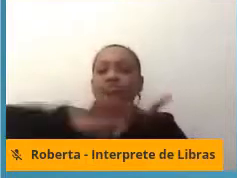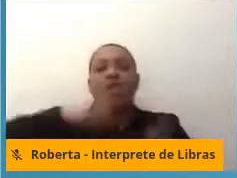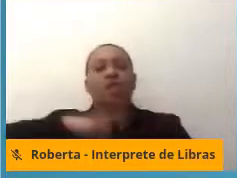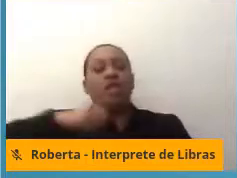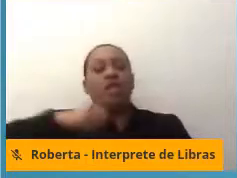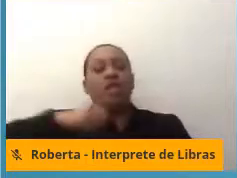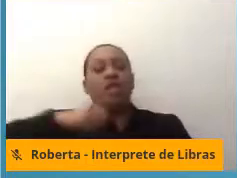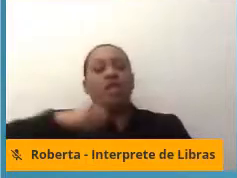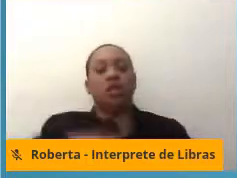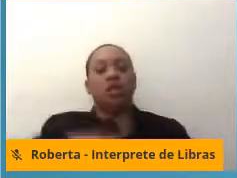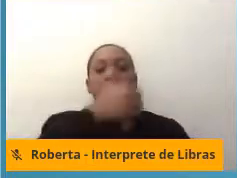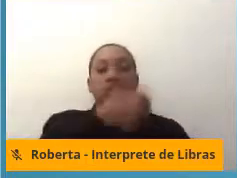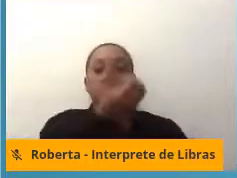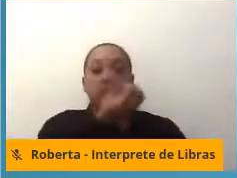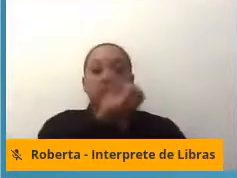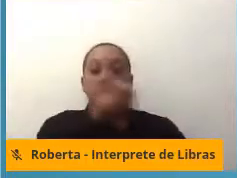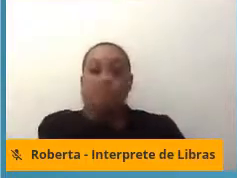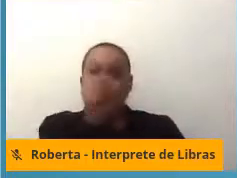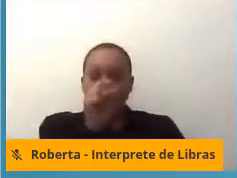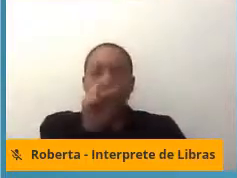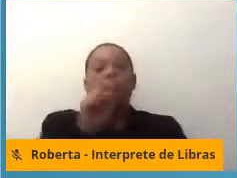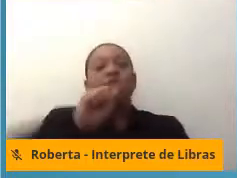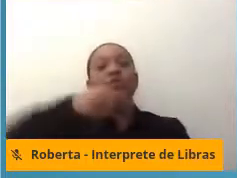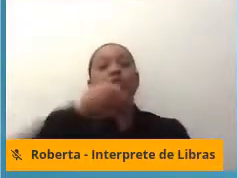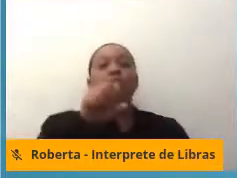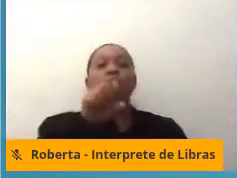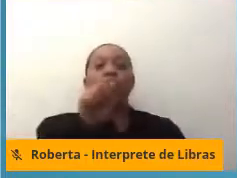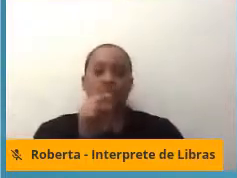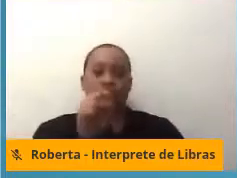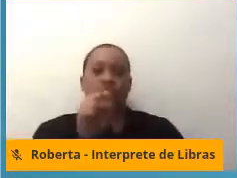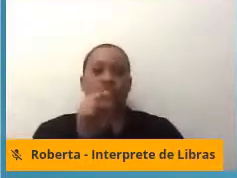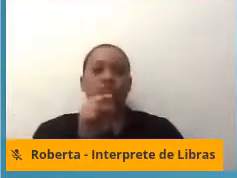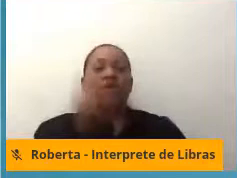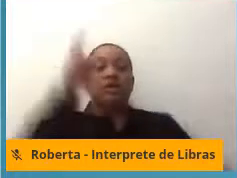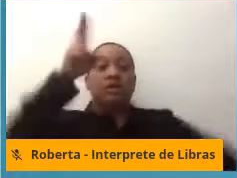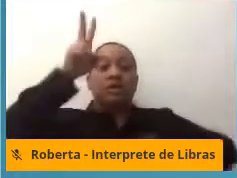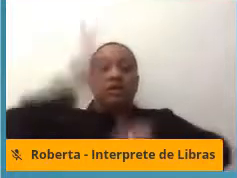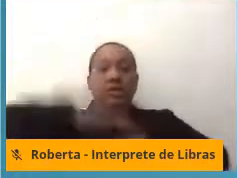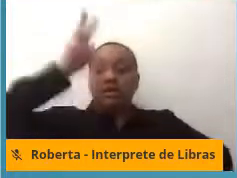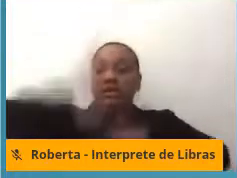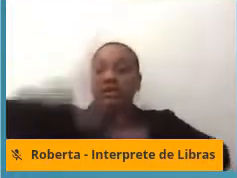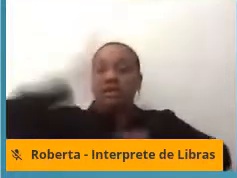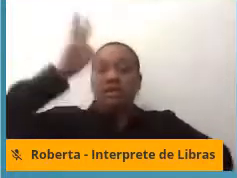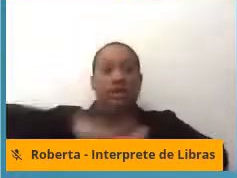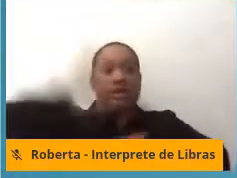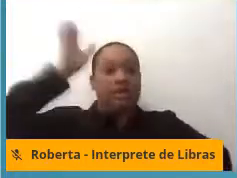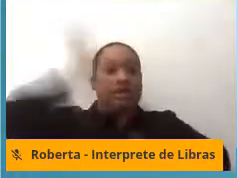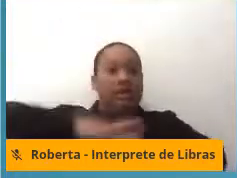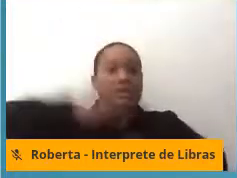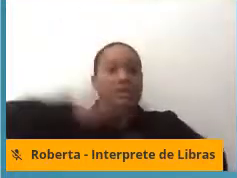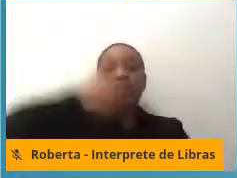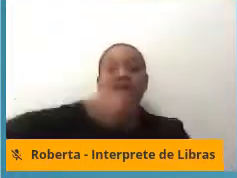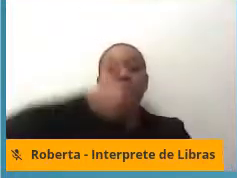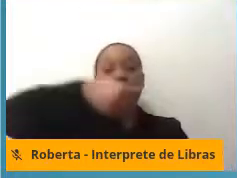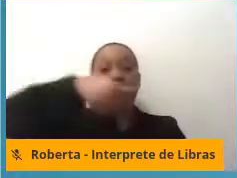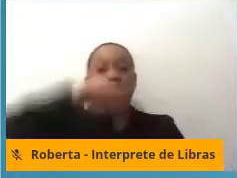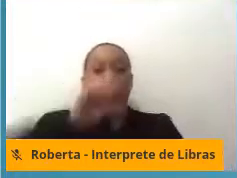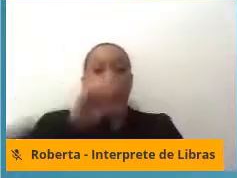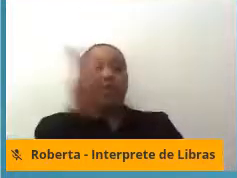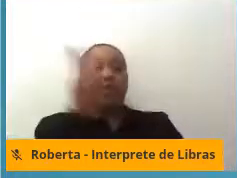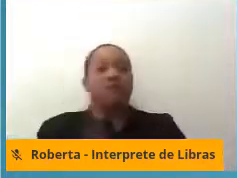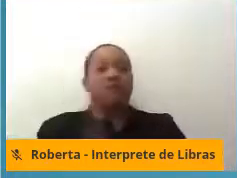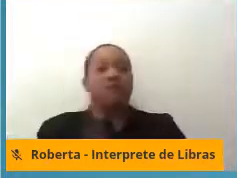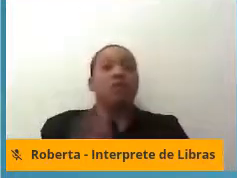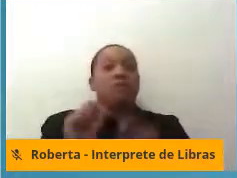168,8. 170 vezes mais o valor que eu esperava de referência. Maior que 1. Então, eu tenho,